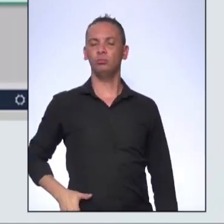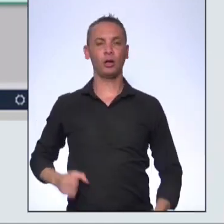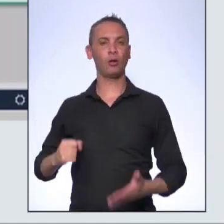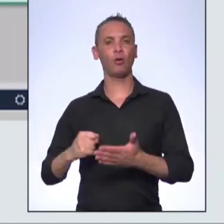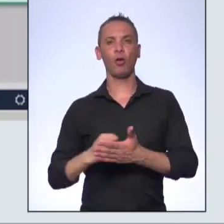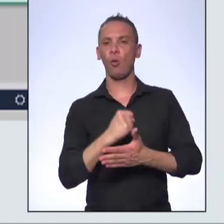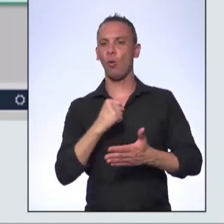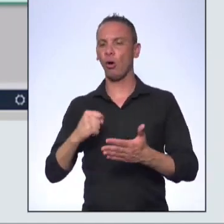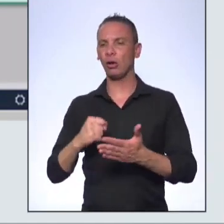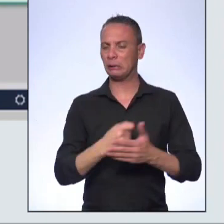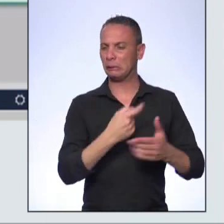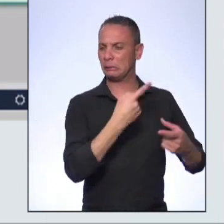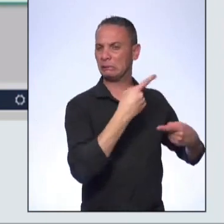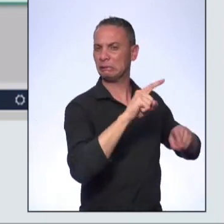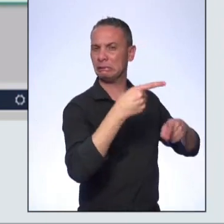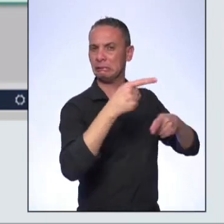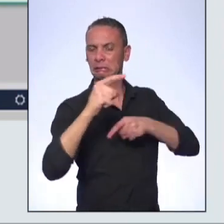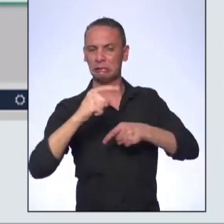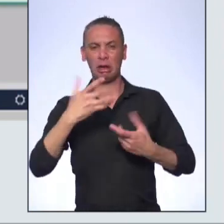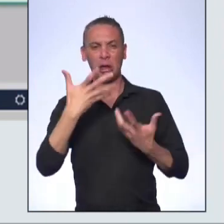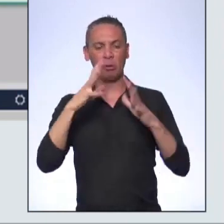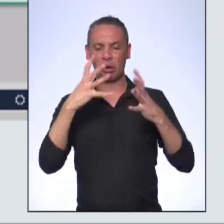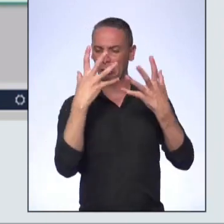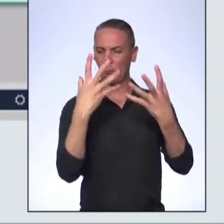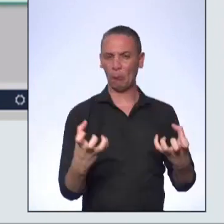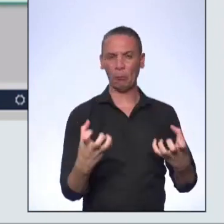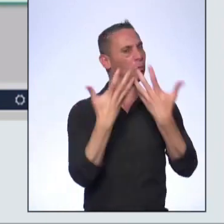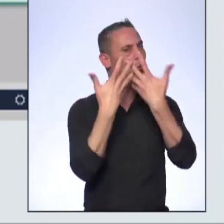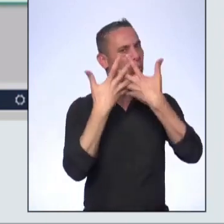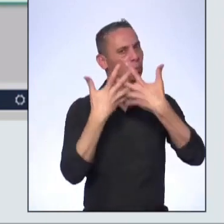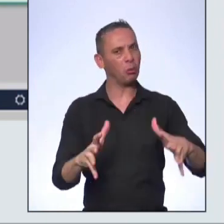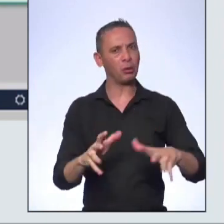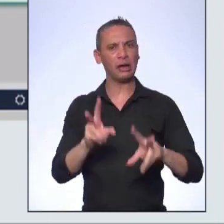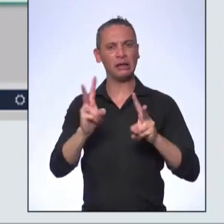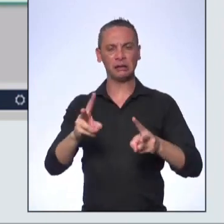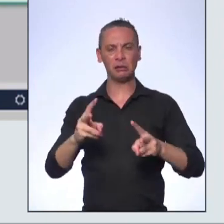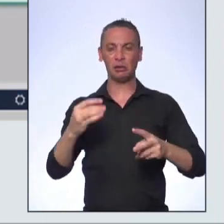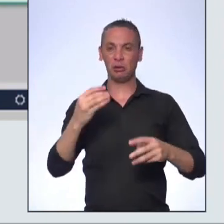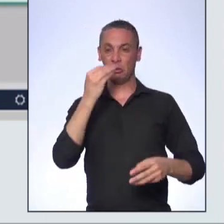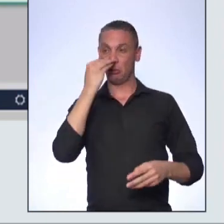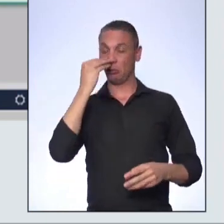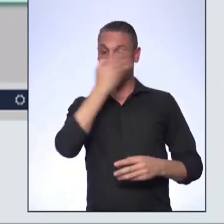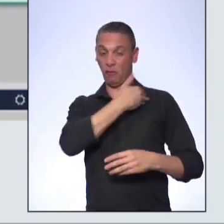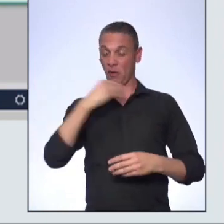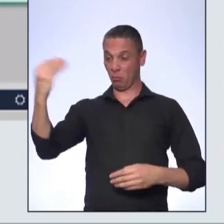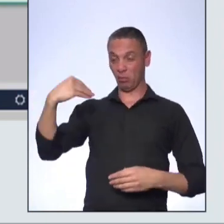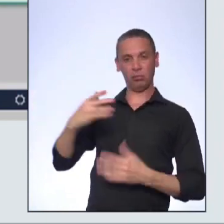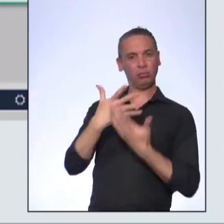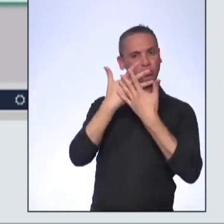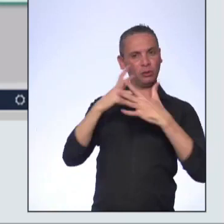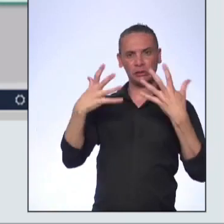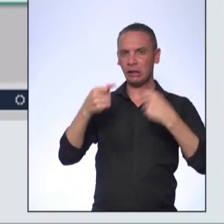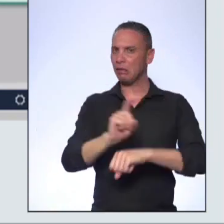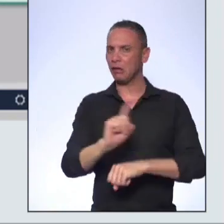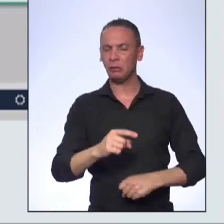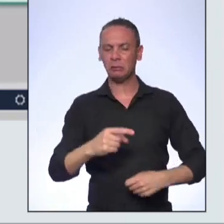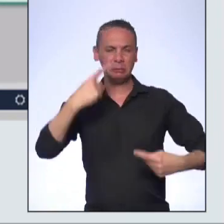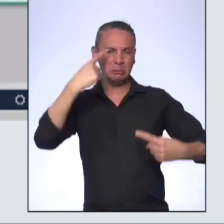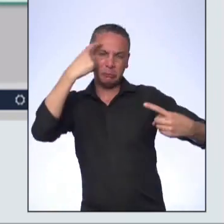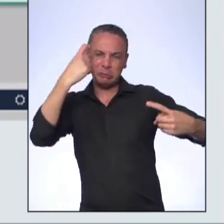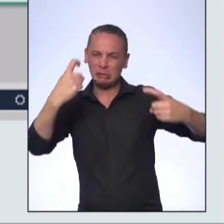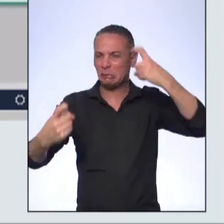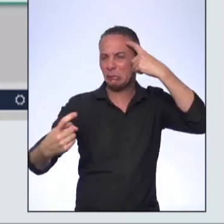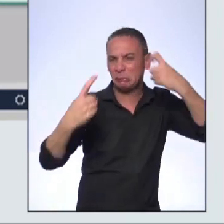próprio modo contra a miséria e contra o descaso do governo local e do governo federal. A violência foi um